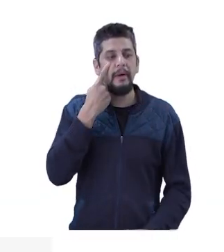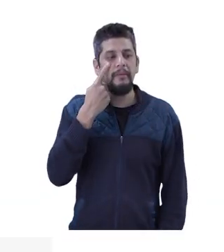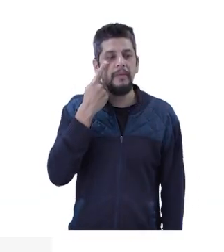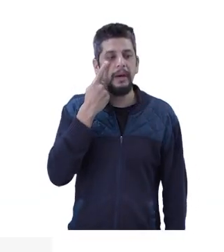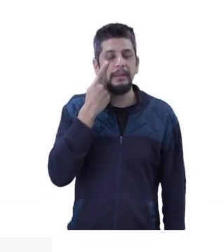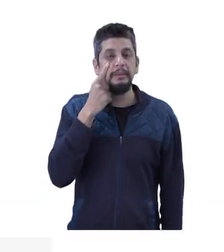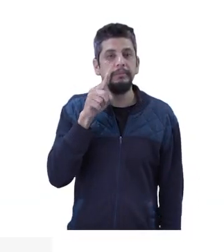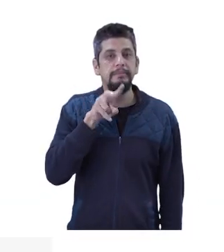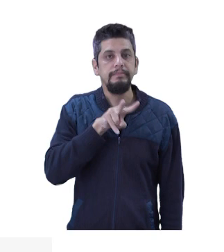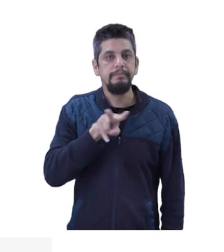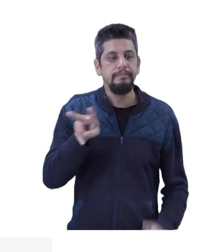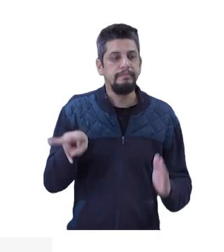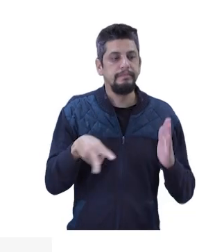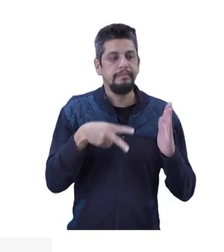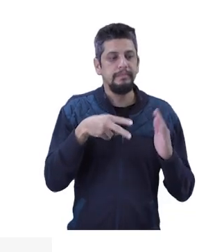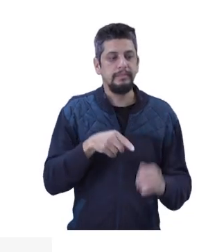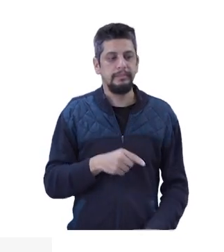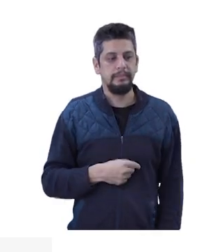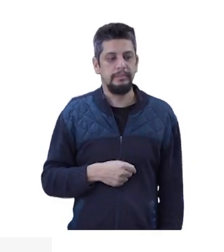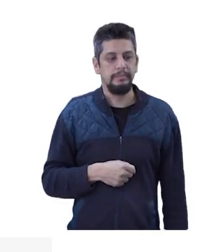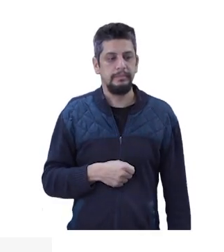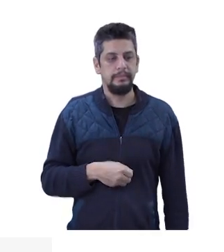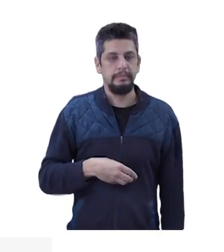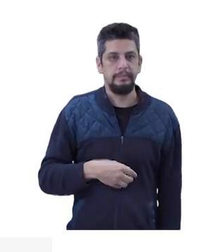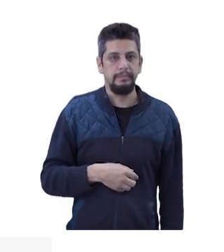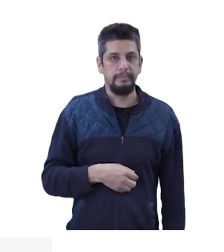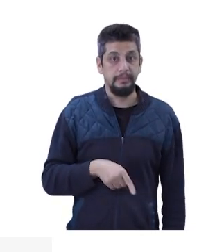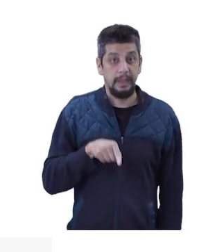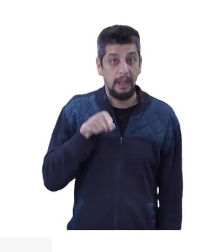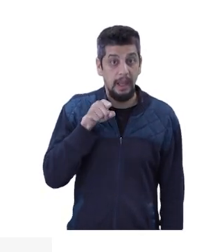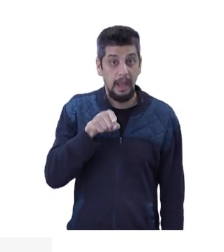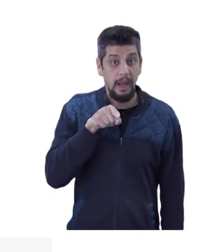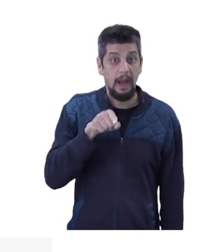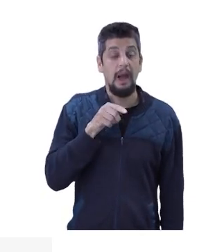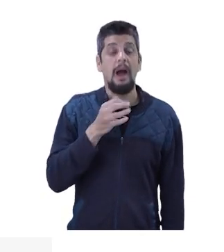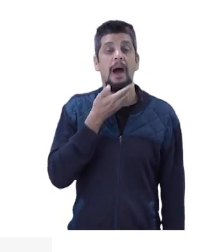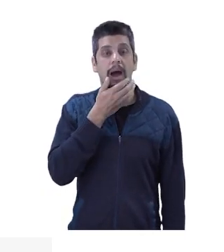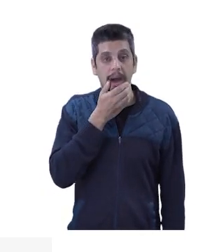Vamos dar uma olhadinha? O que será que ele está pensando?